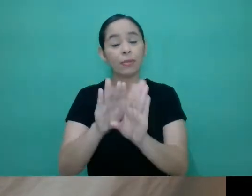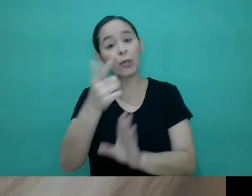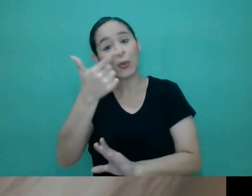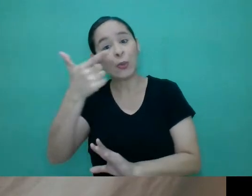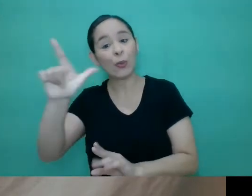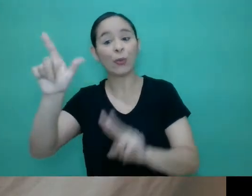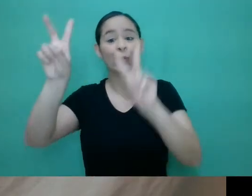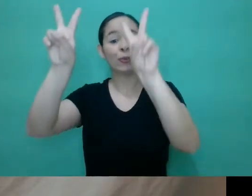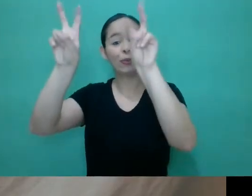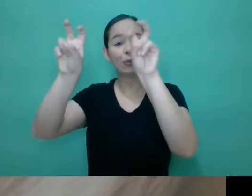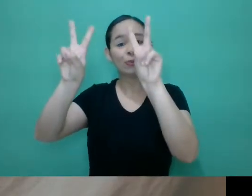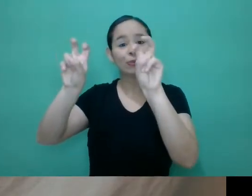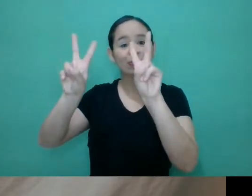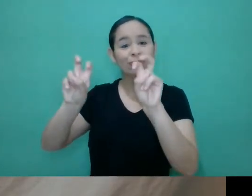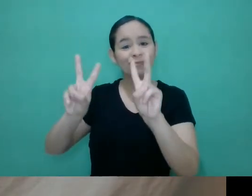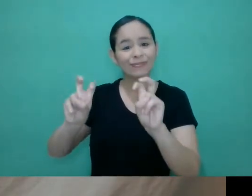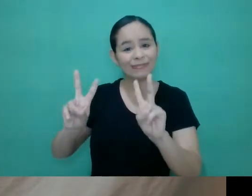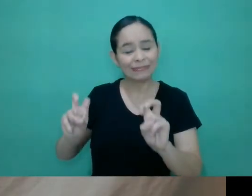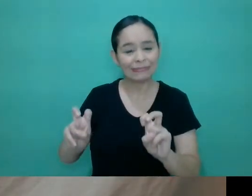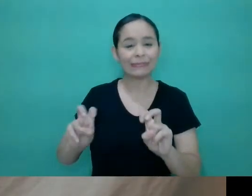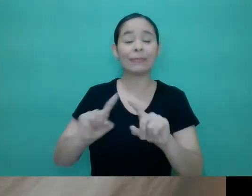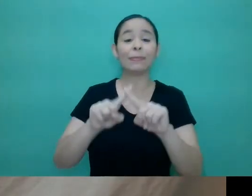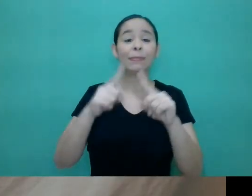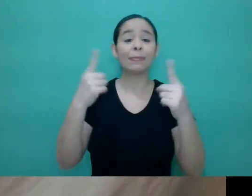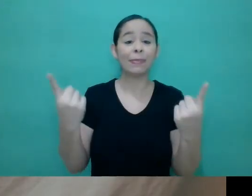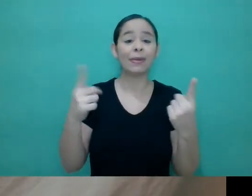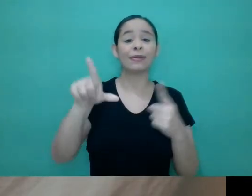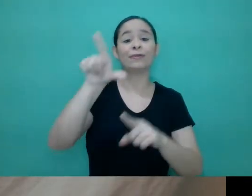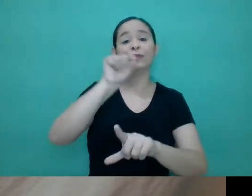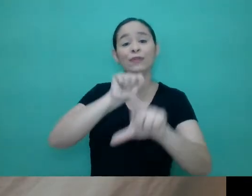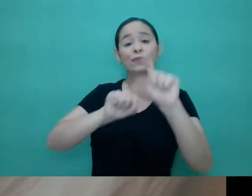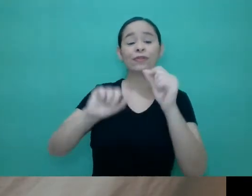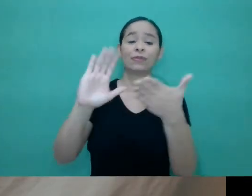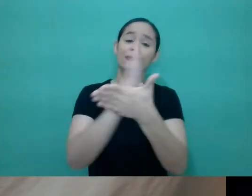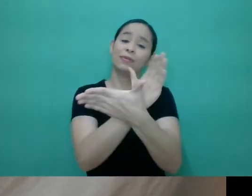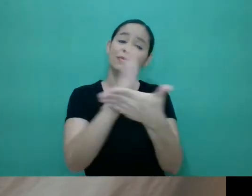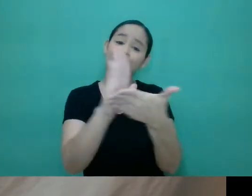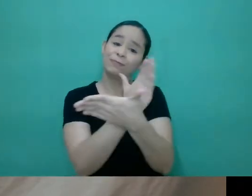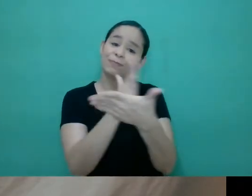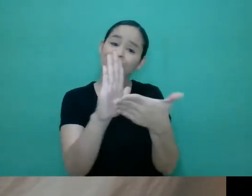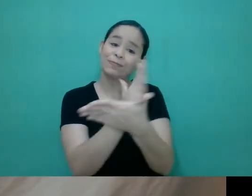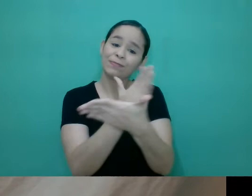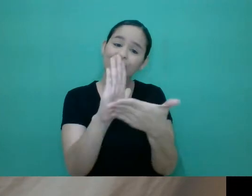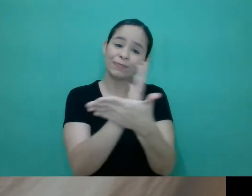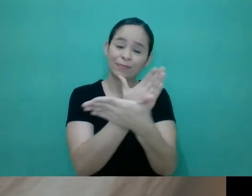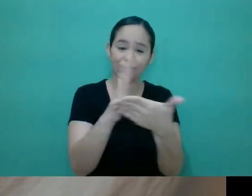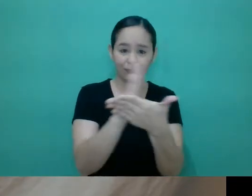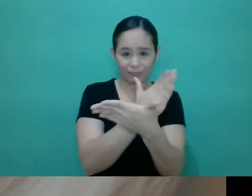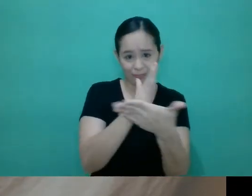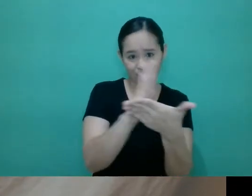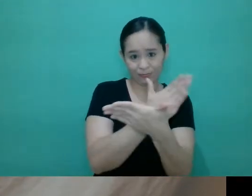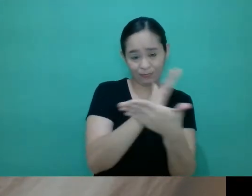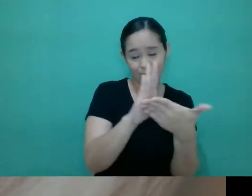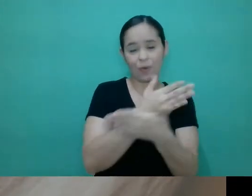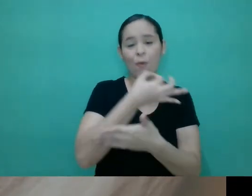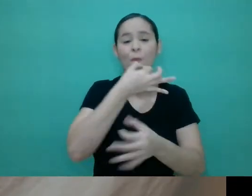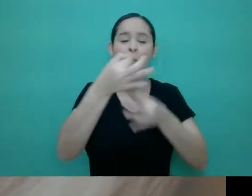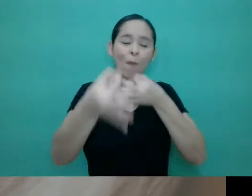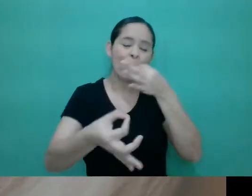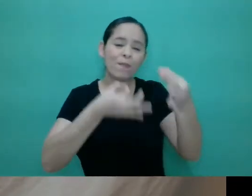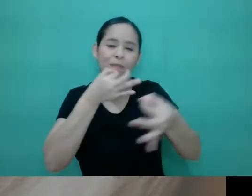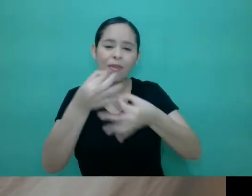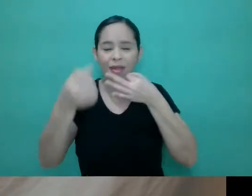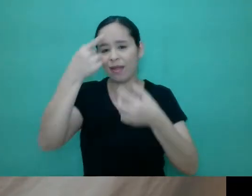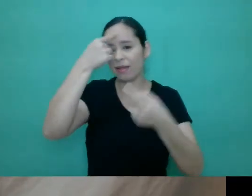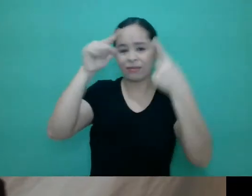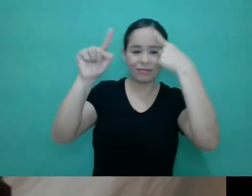entre os inúmeros já sabidos, mas que foram escolhidos apenas alguns ali para serem expostos segundo a argumentação, segundo as